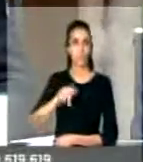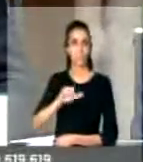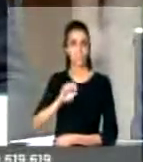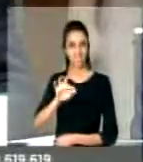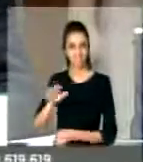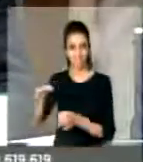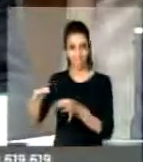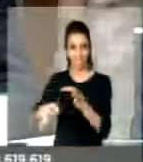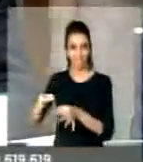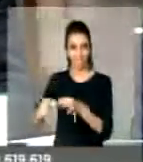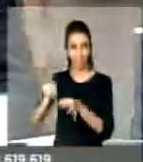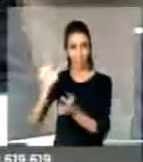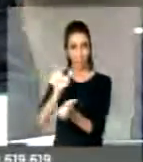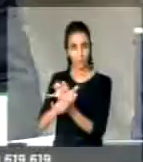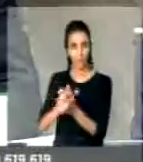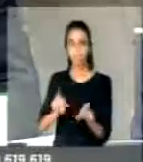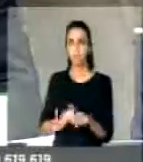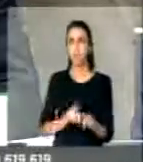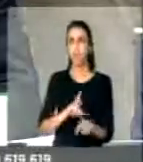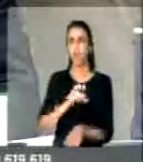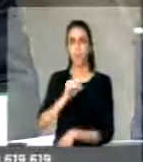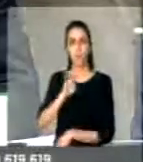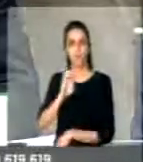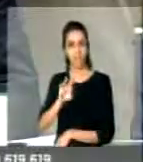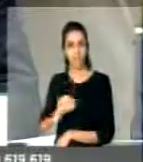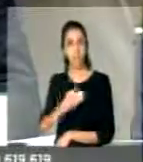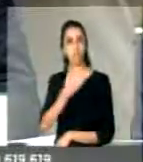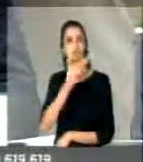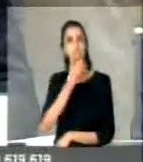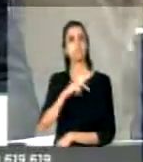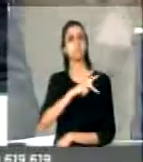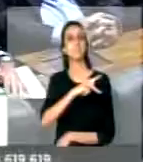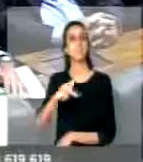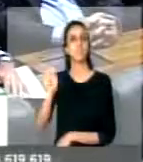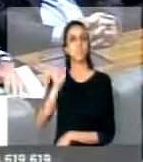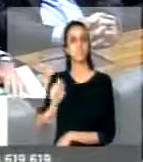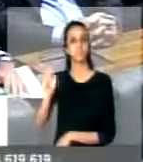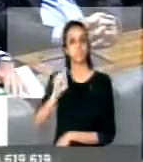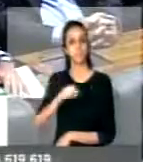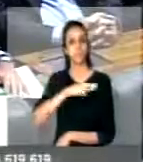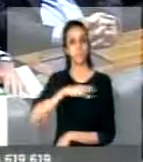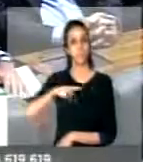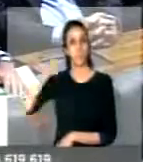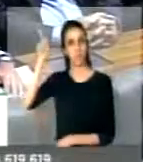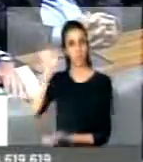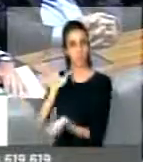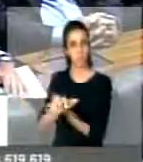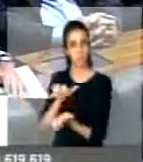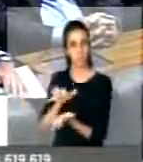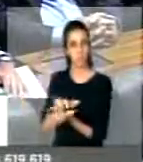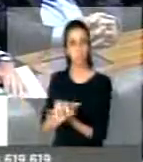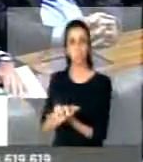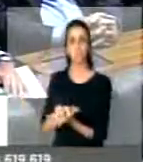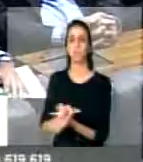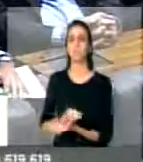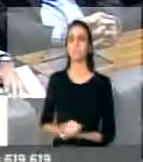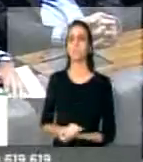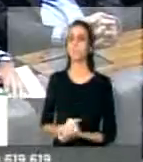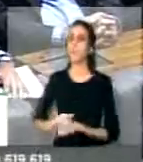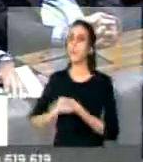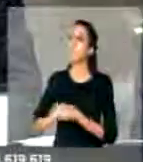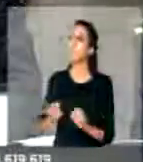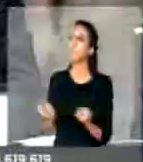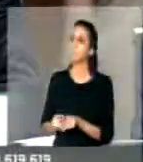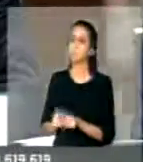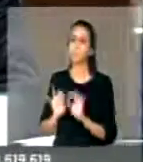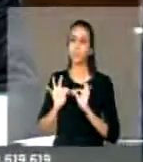Pernambuco, e Roberto Breiner, presidente da Associação do Ministério Público do Estado de Pernambuco. Em seus nomes, cumprimento a